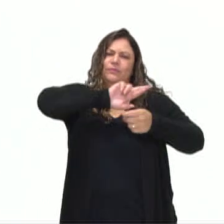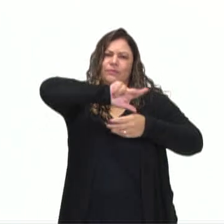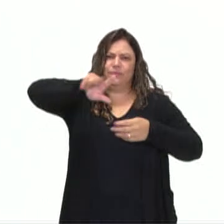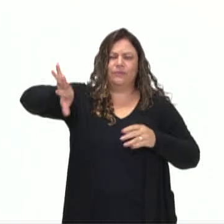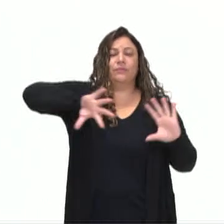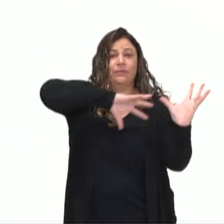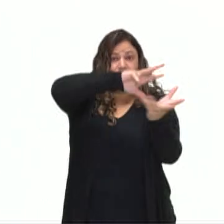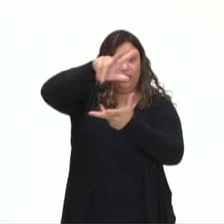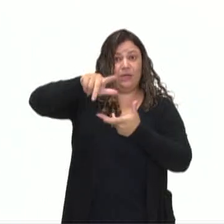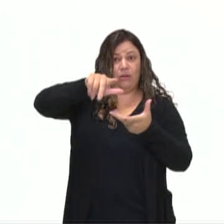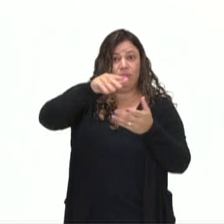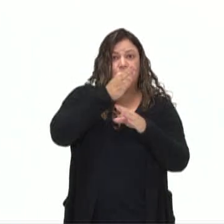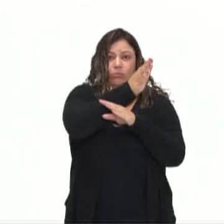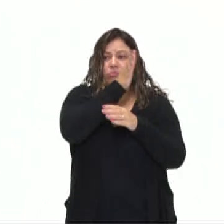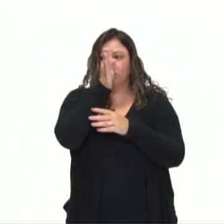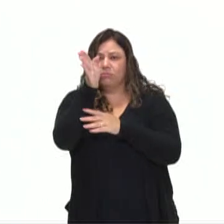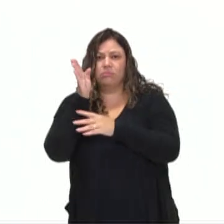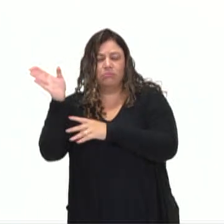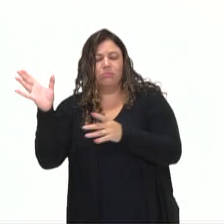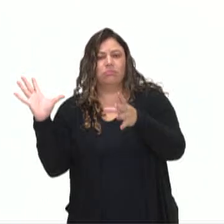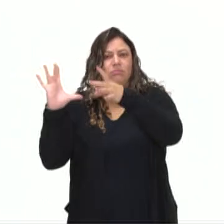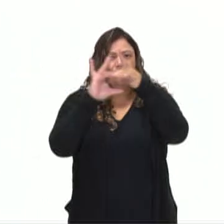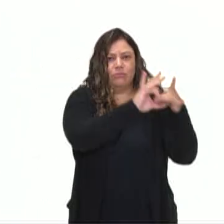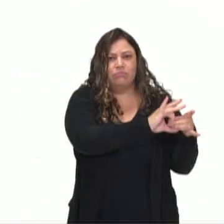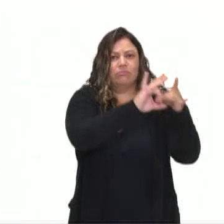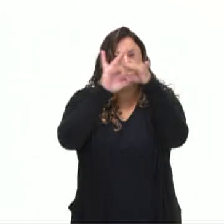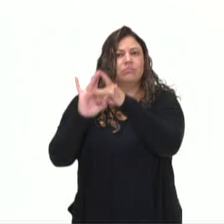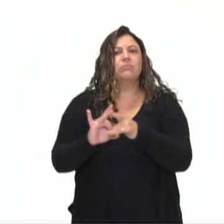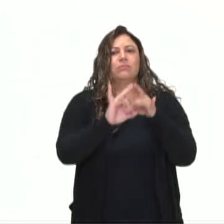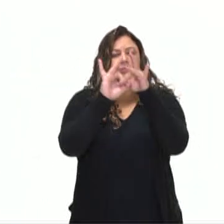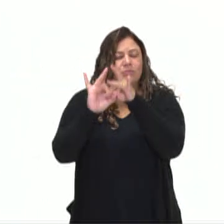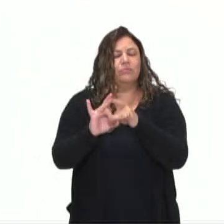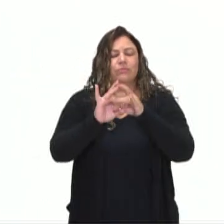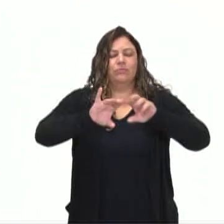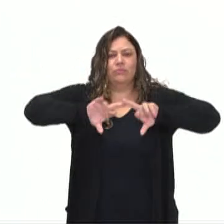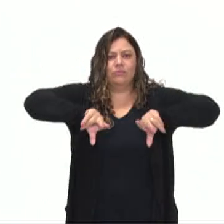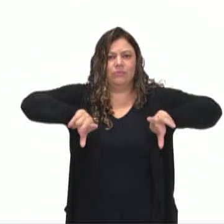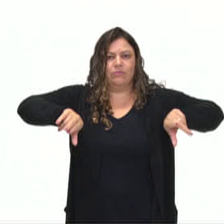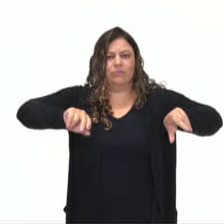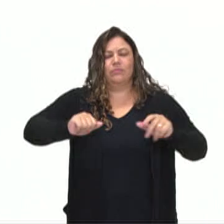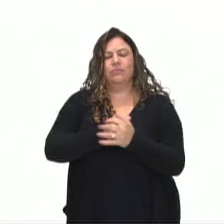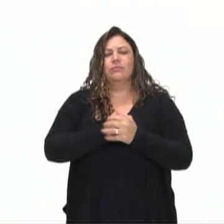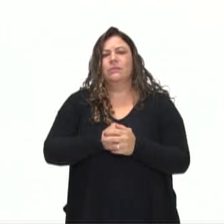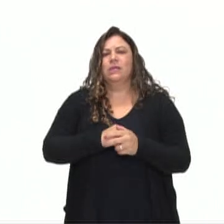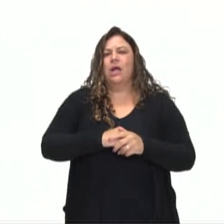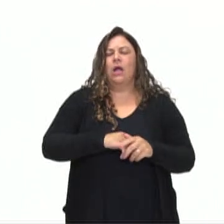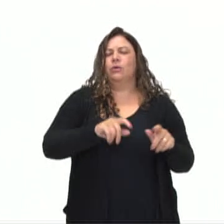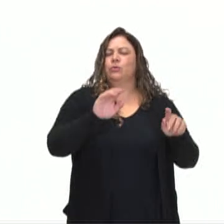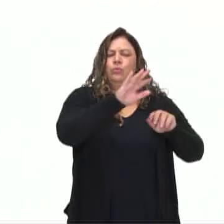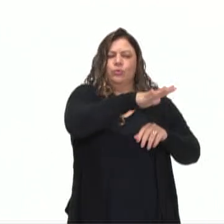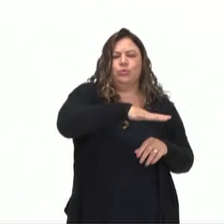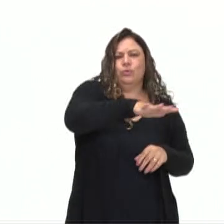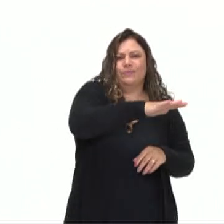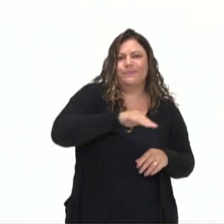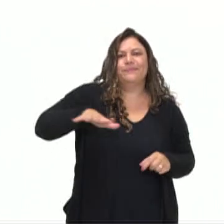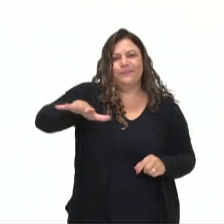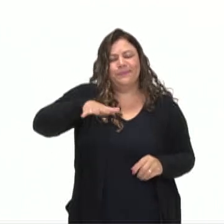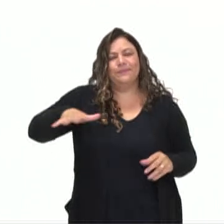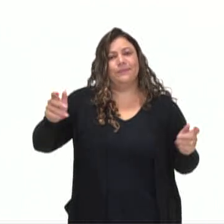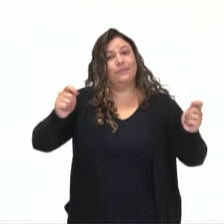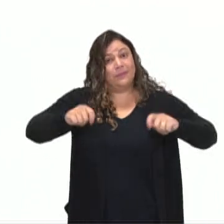mundo, elas estão conectadas entre si, nos mais diversos setores, sendo esses fluxos considerados como